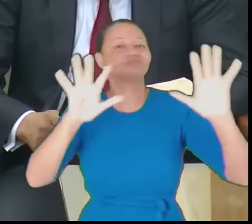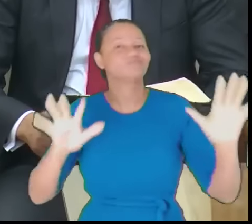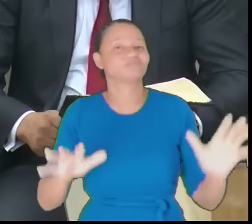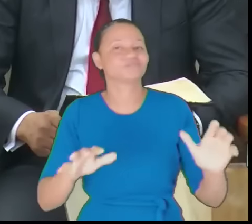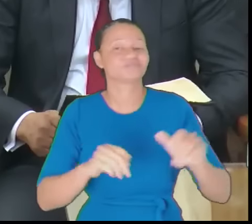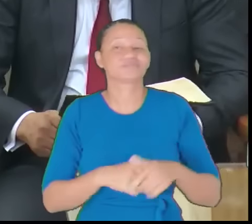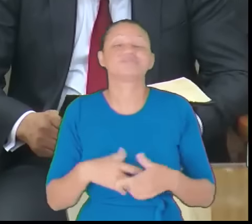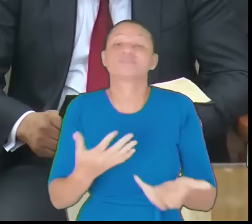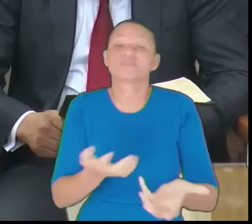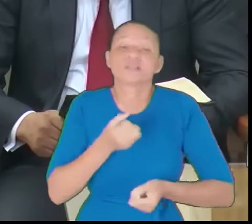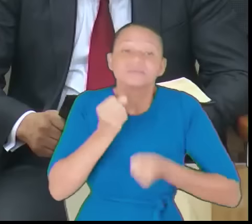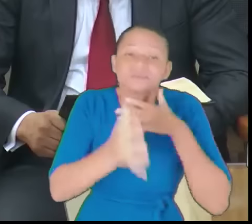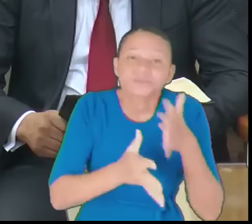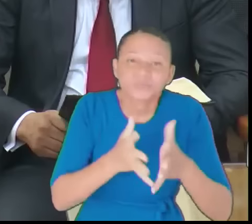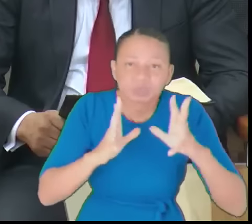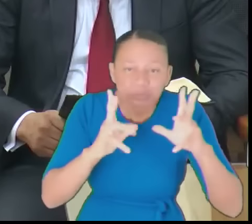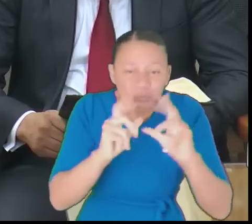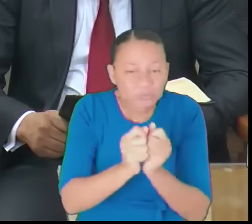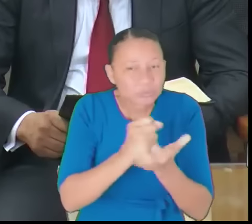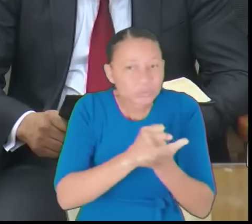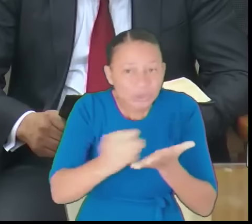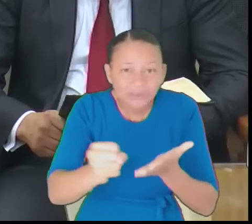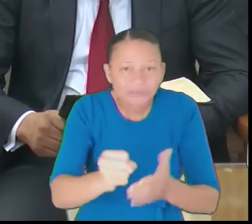Eu quero dizer a você que nem tudo está perdido.